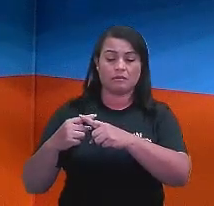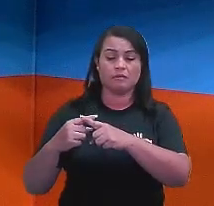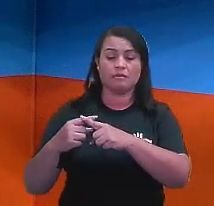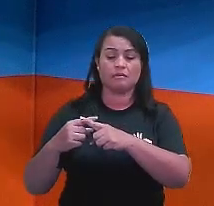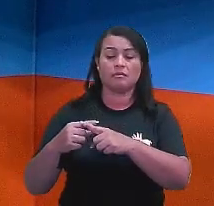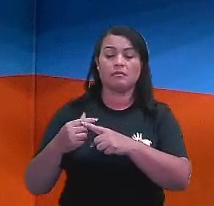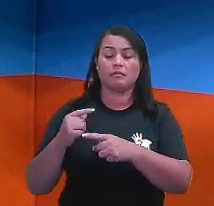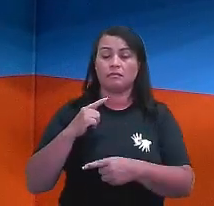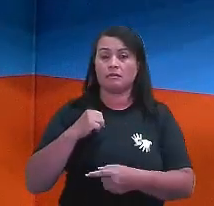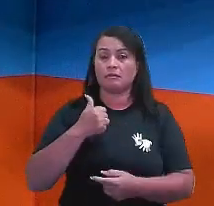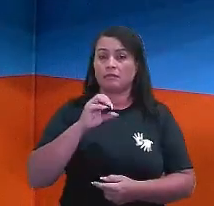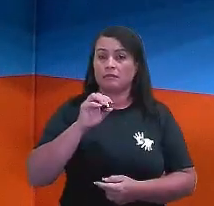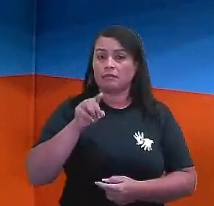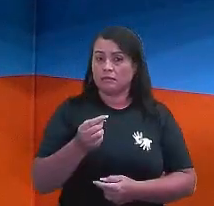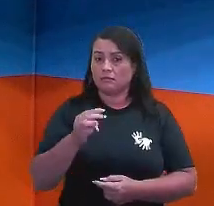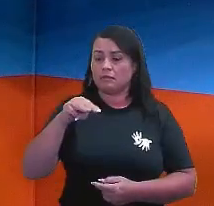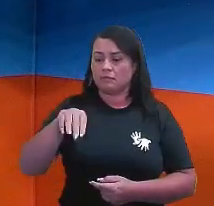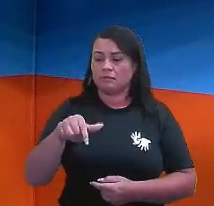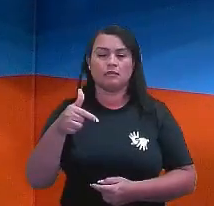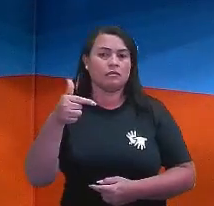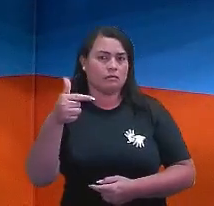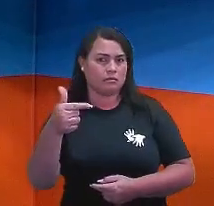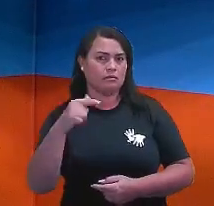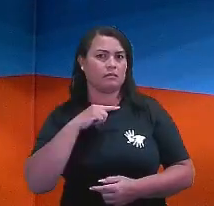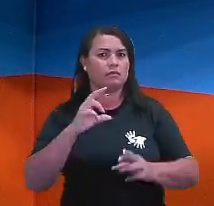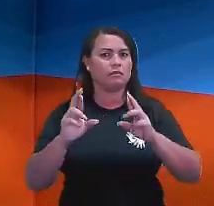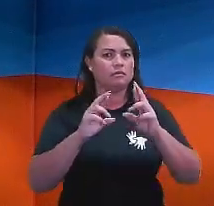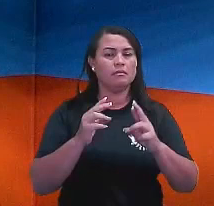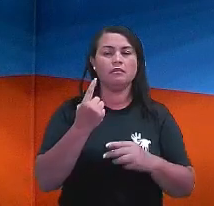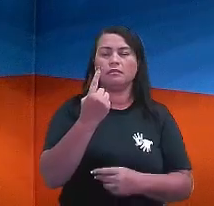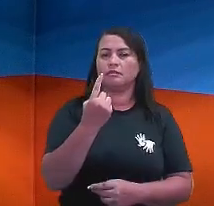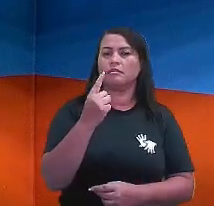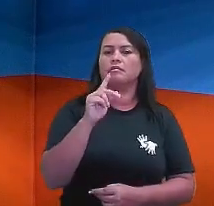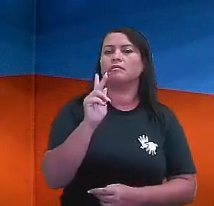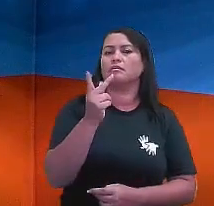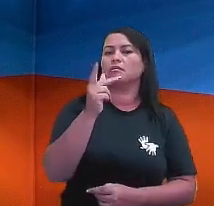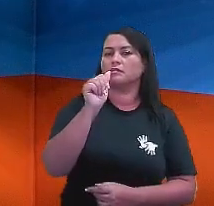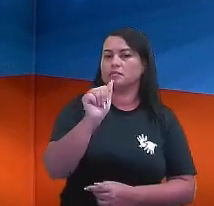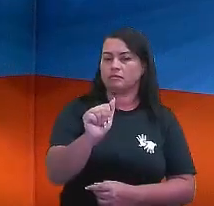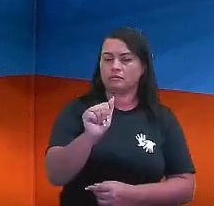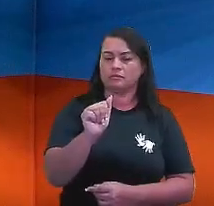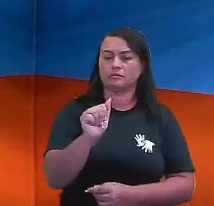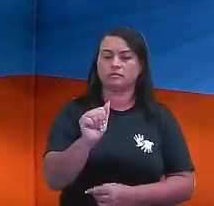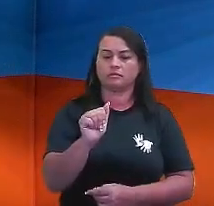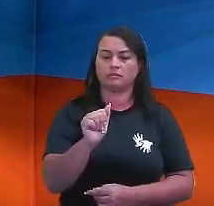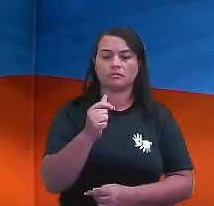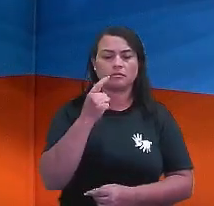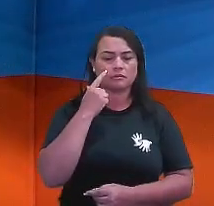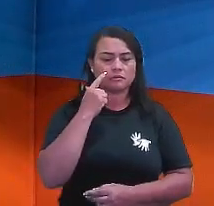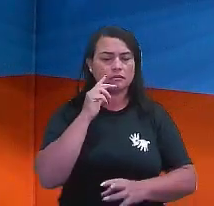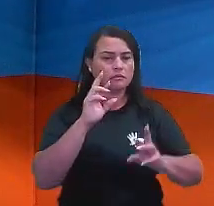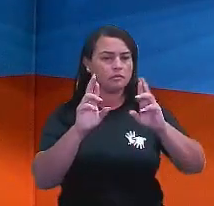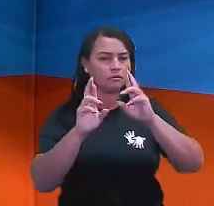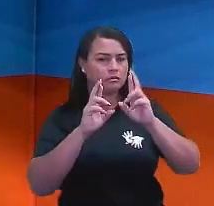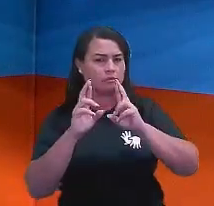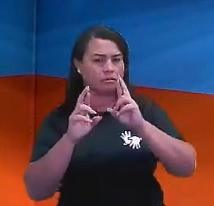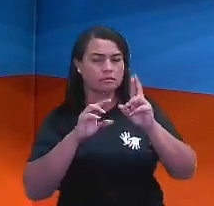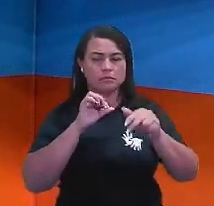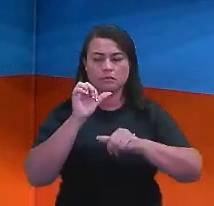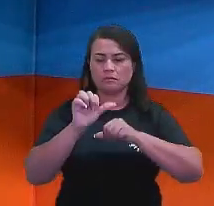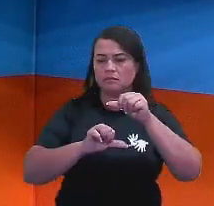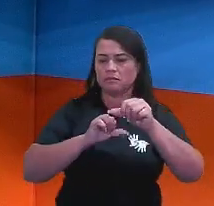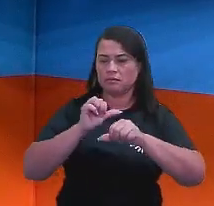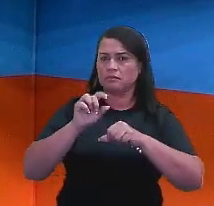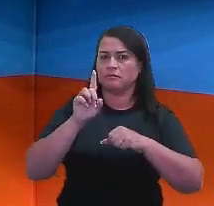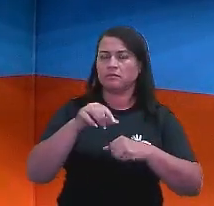10.000 metros quadrados ele está relacionado a 1 hectare, tá? Então, a gente vê aí que essa relação de transformação